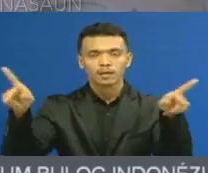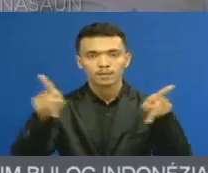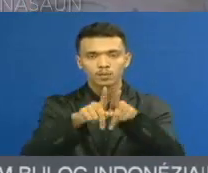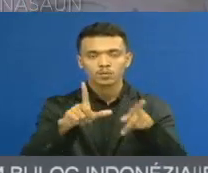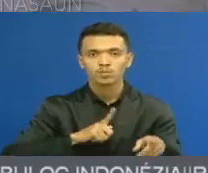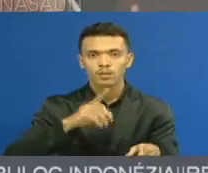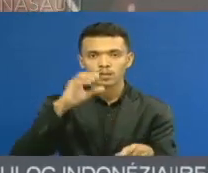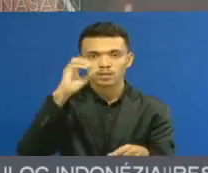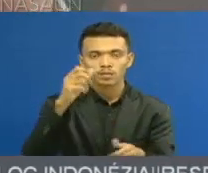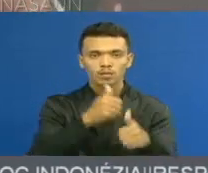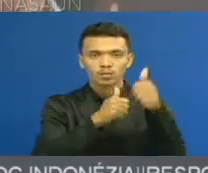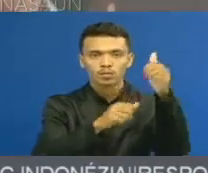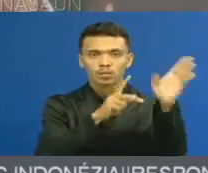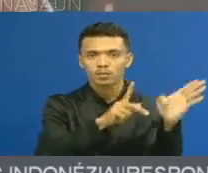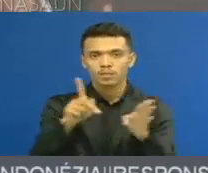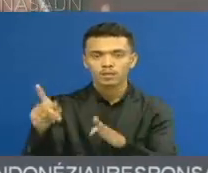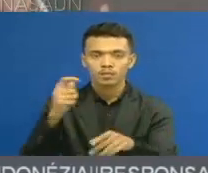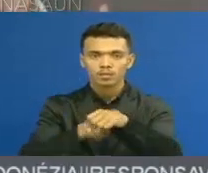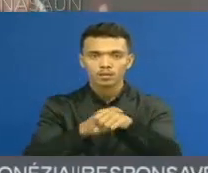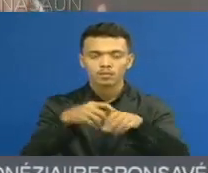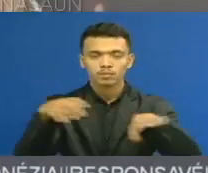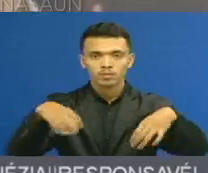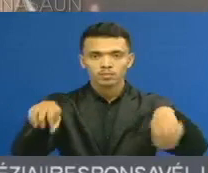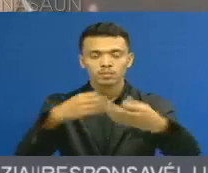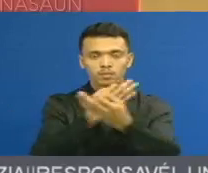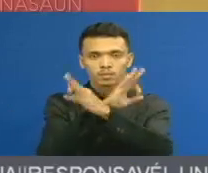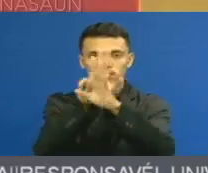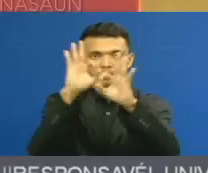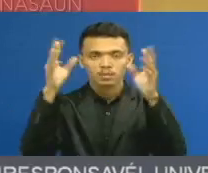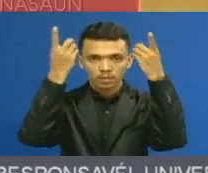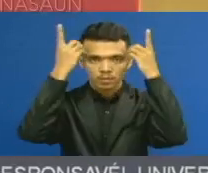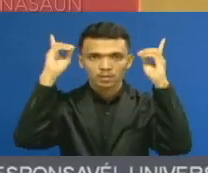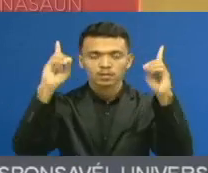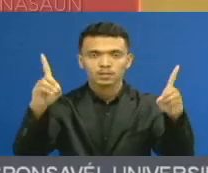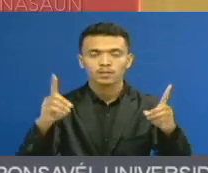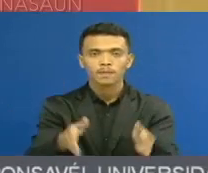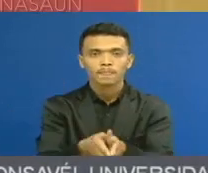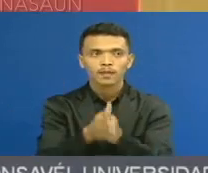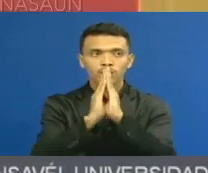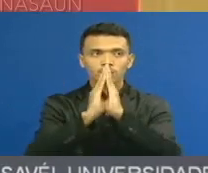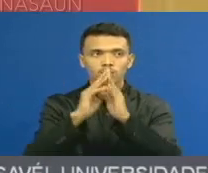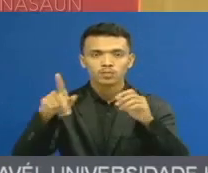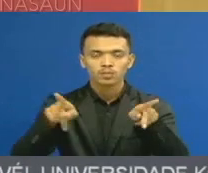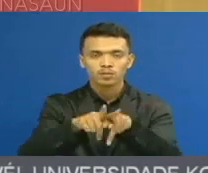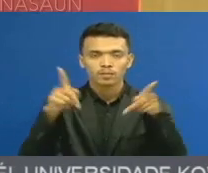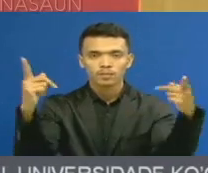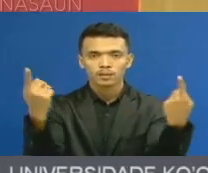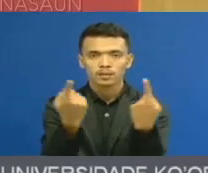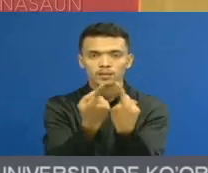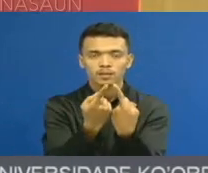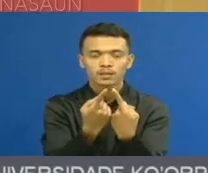administrativo Laclo. Tir plano no tempo serviço nebe termina ona. Hala cara Husuba companhia construtora,